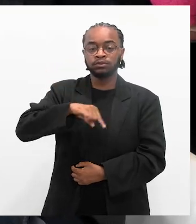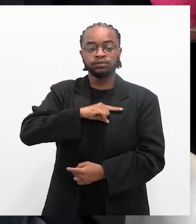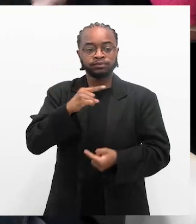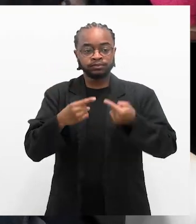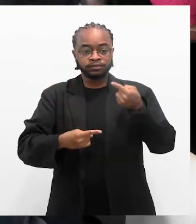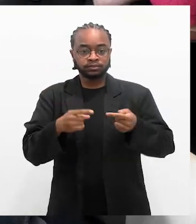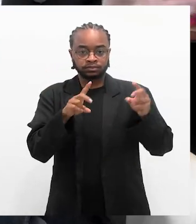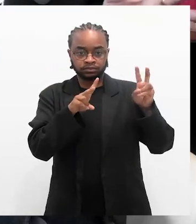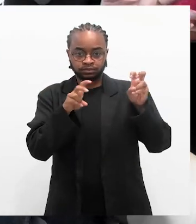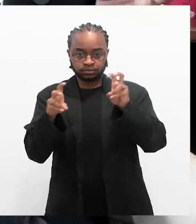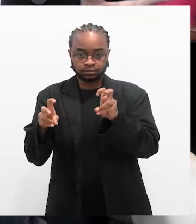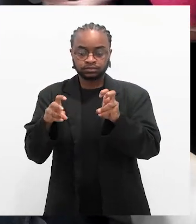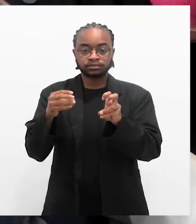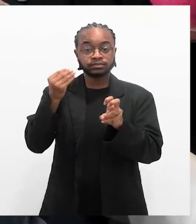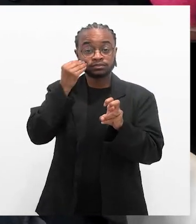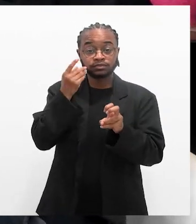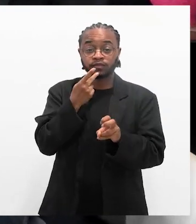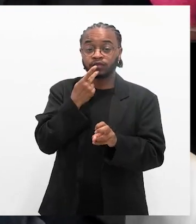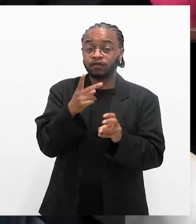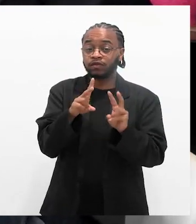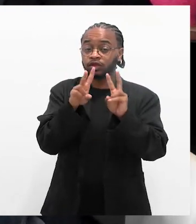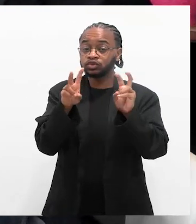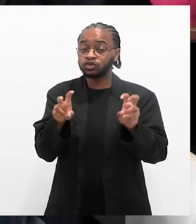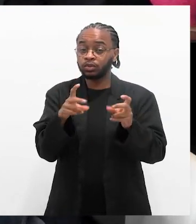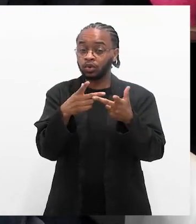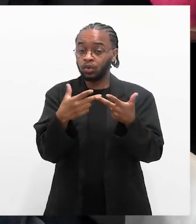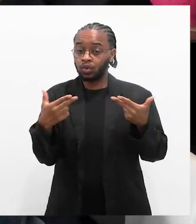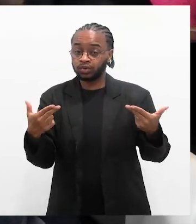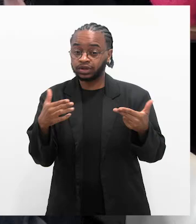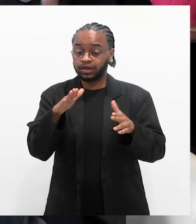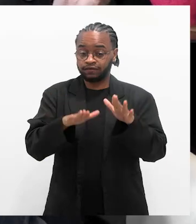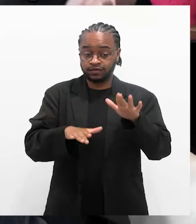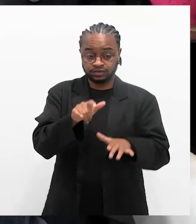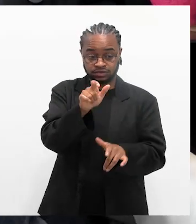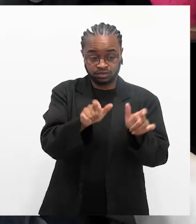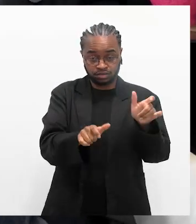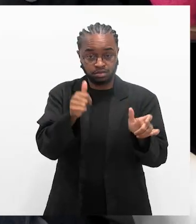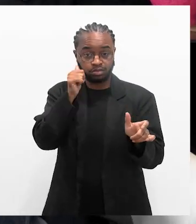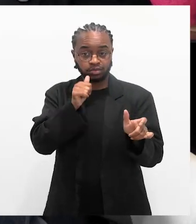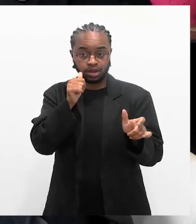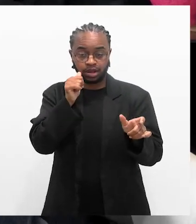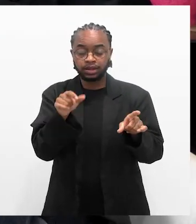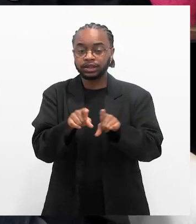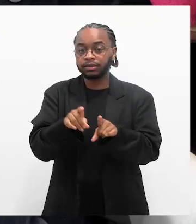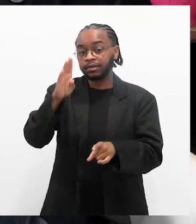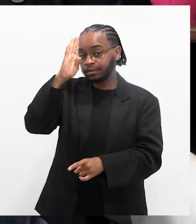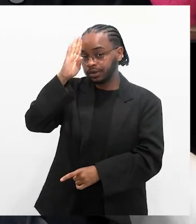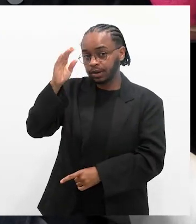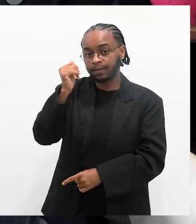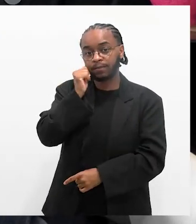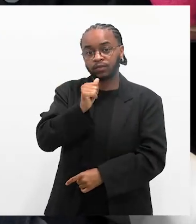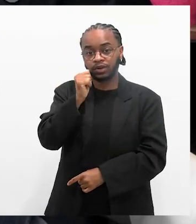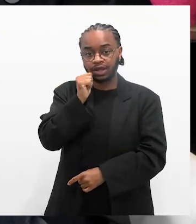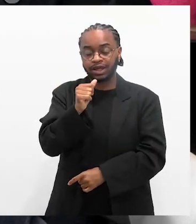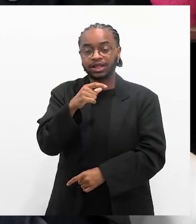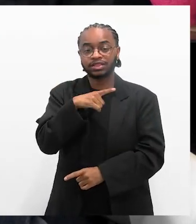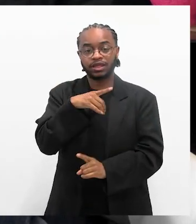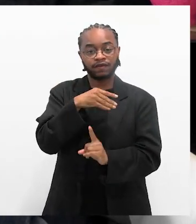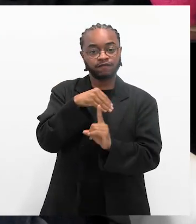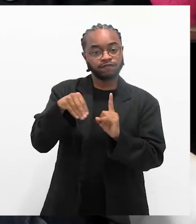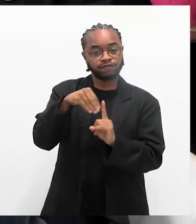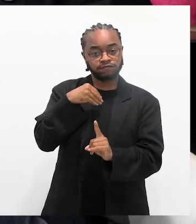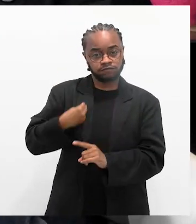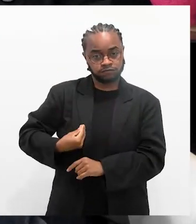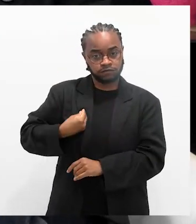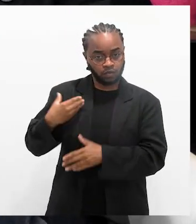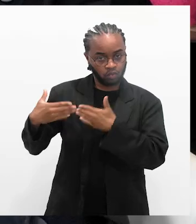né, pautas como essa, para a gente tratar de assuntos que para muitas mulheres, principalmente, Soraya, aquelas que vivem em situação